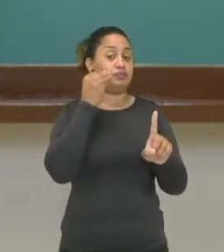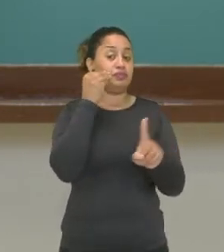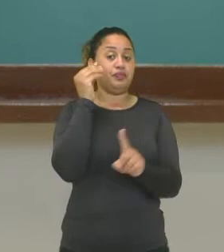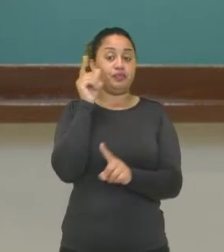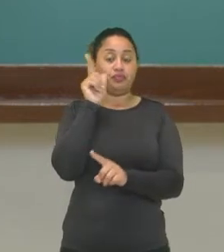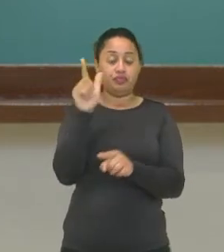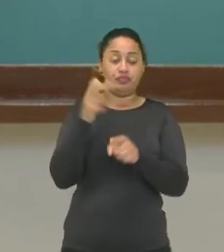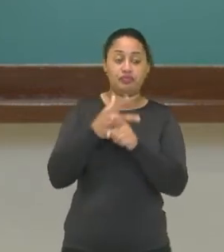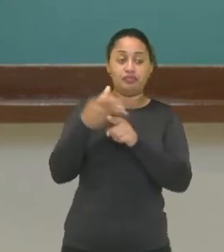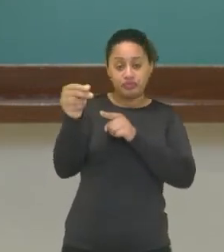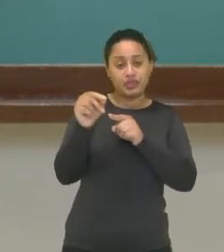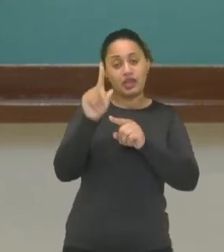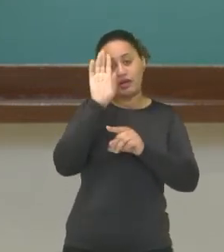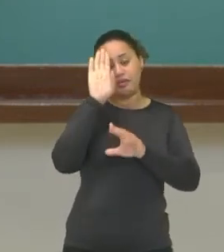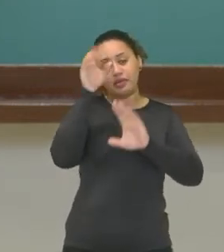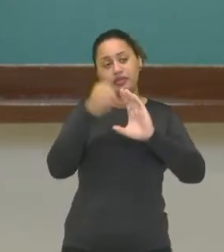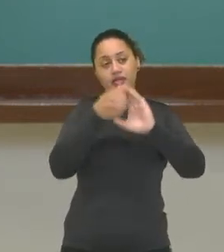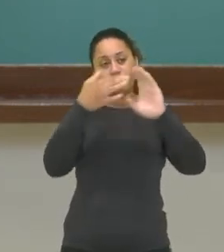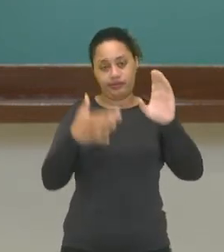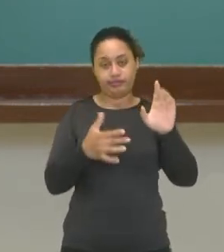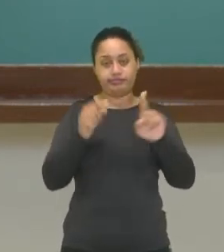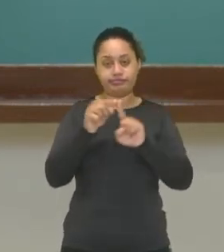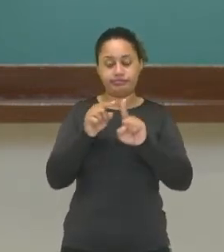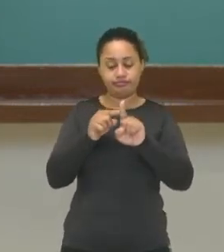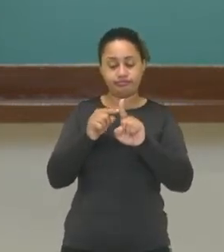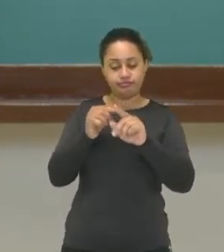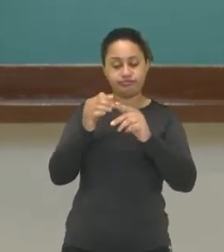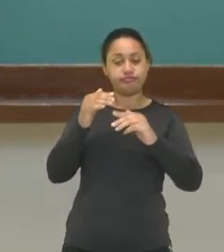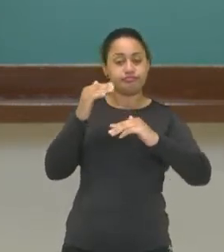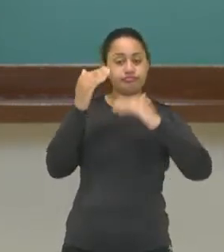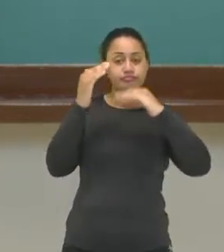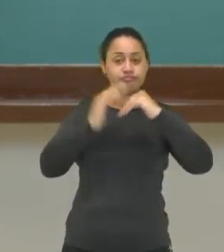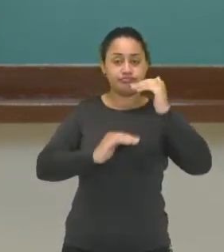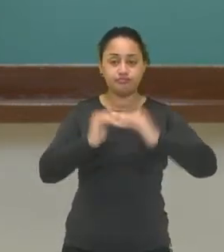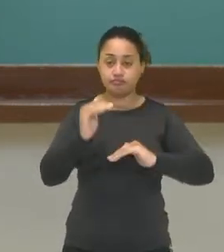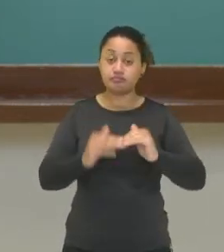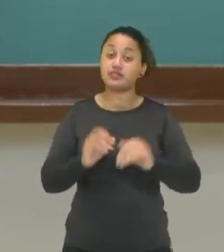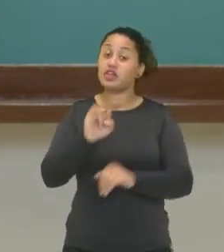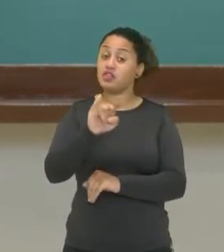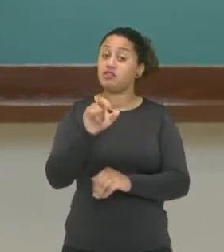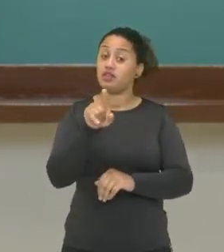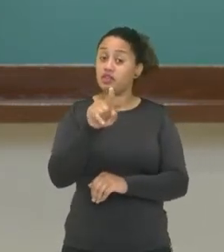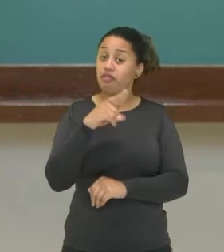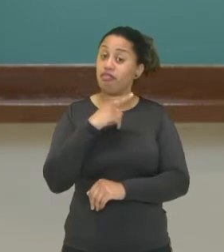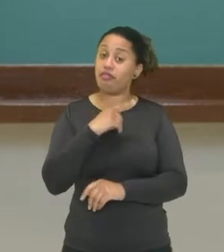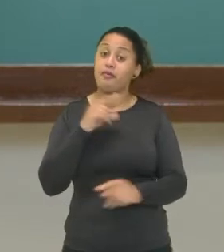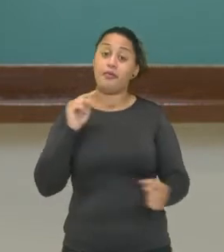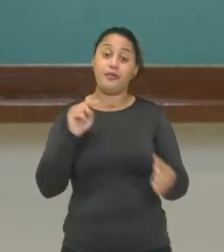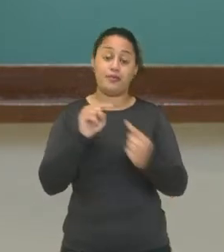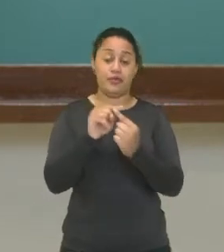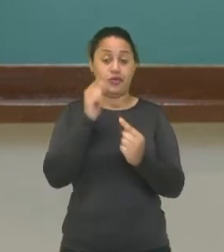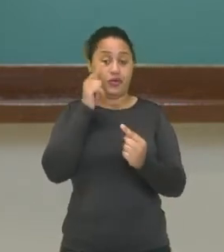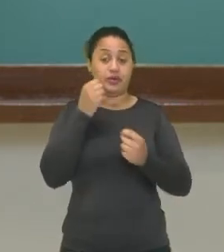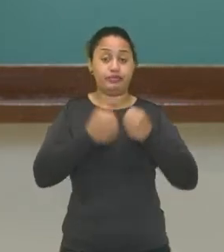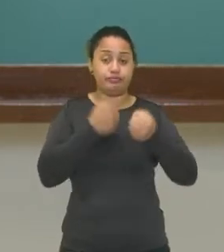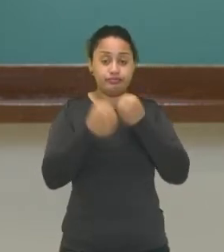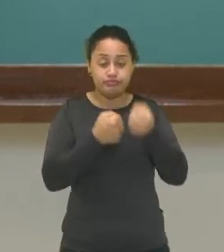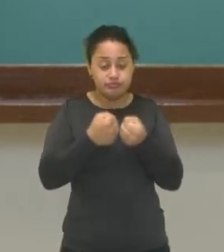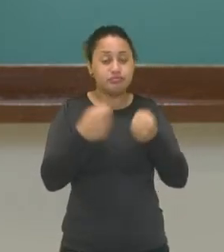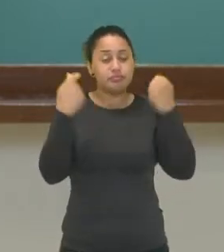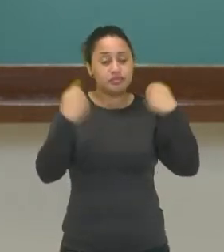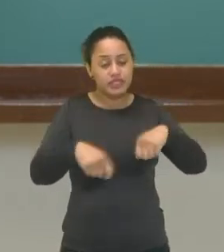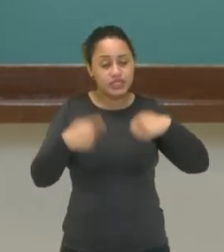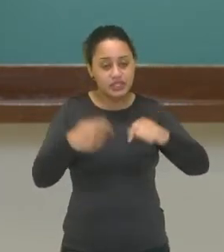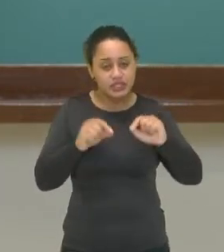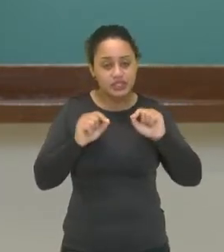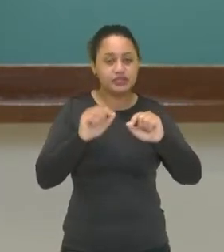principal característica desse tipo de prova. Se você tem ideia de ser um corredor de fundo, você tem que ter